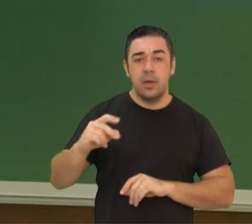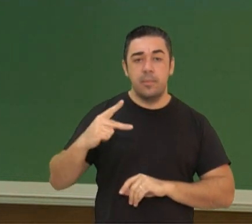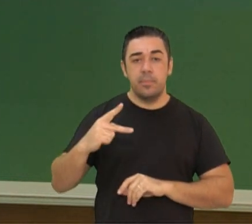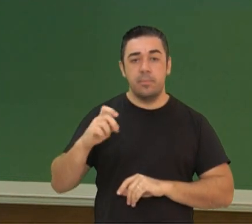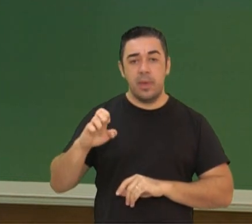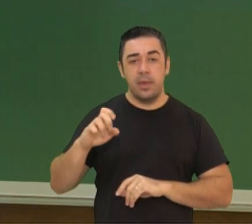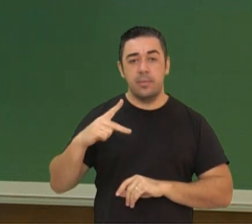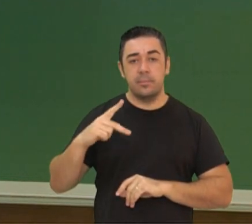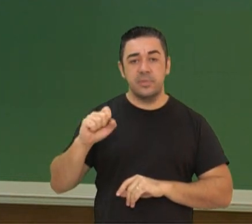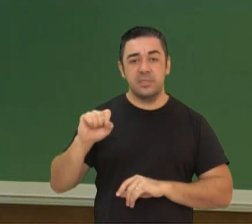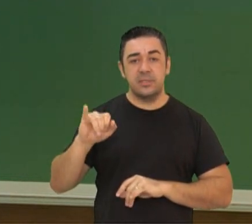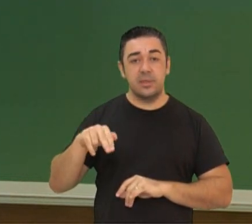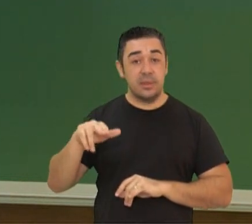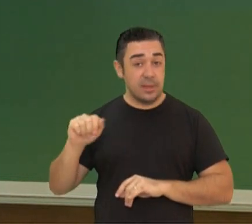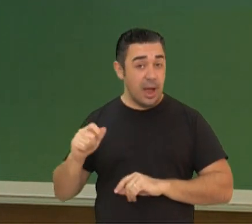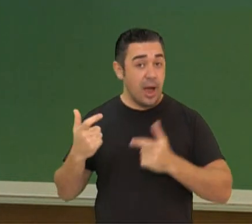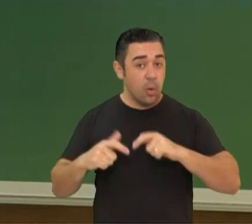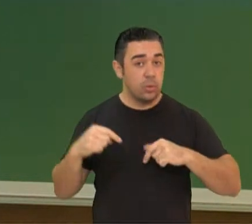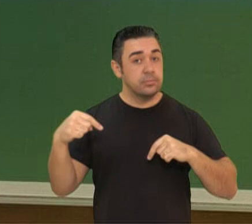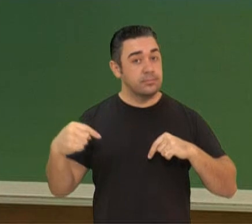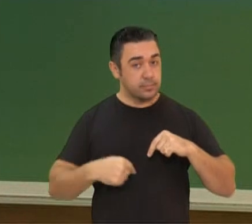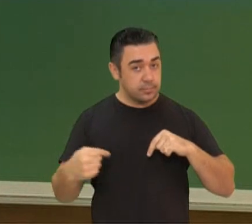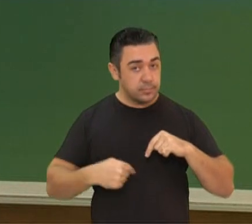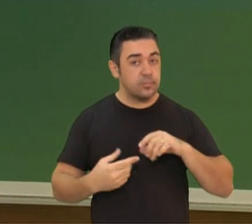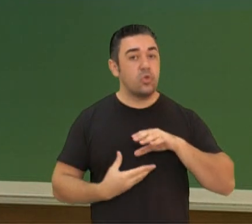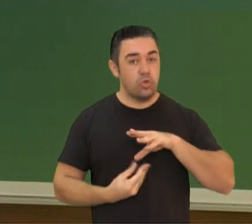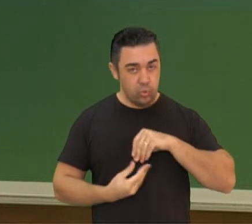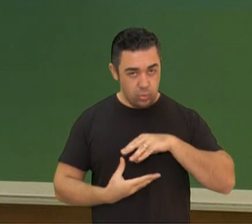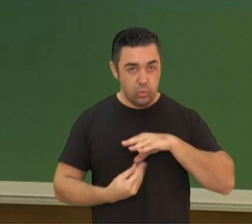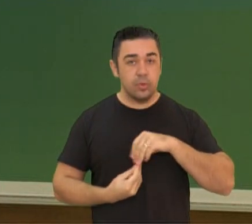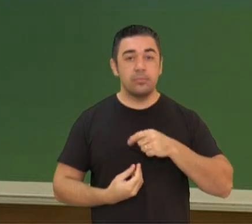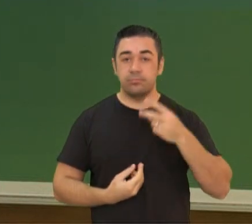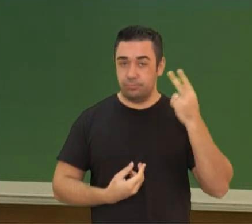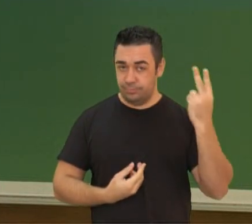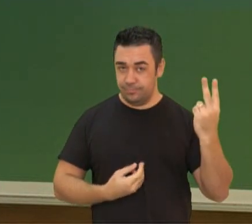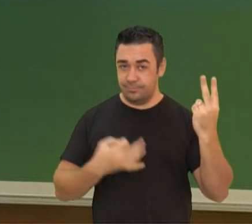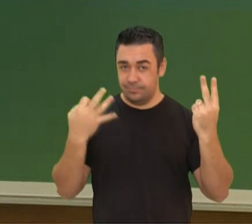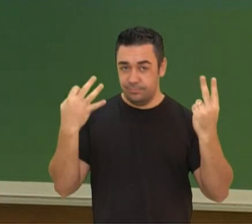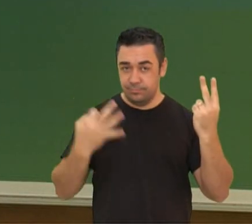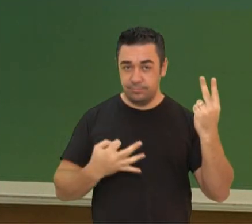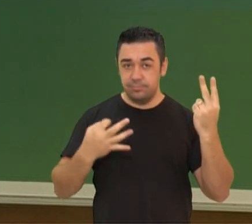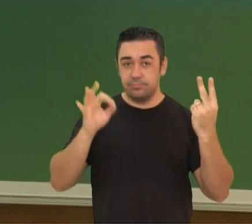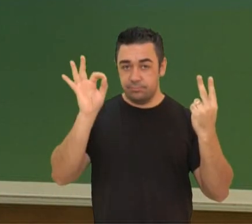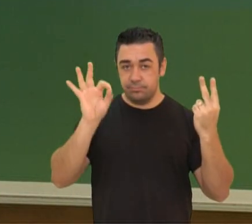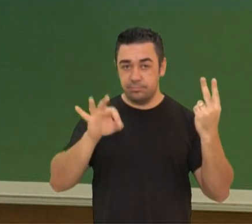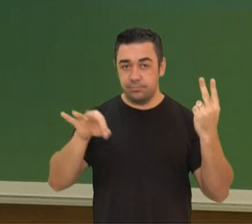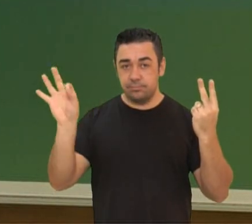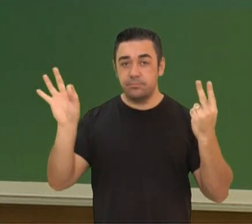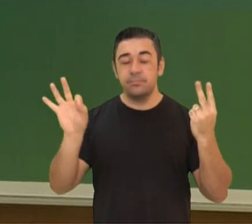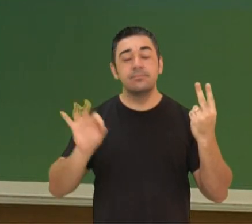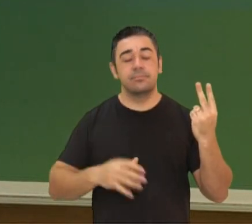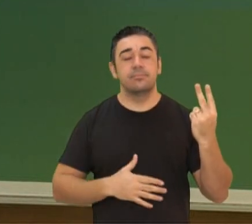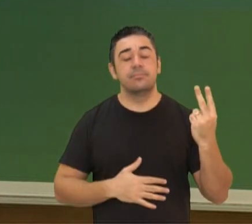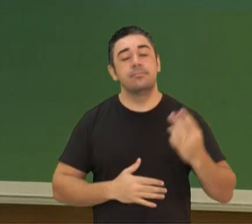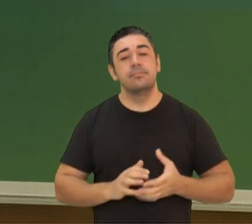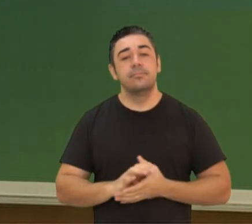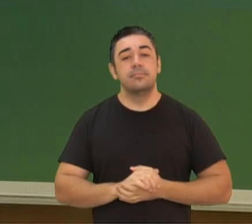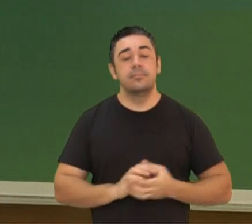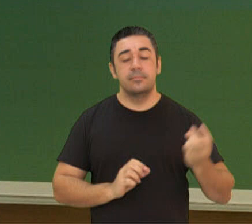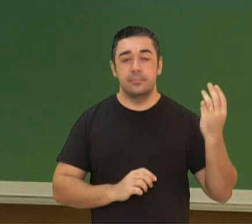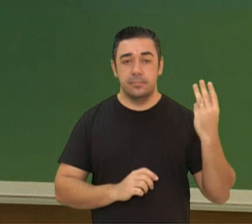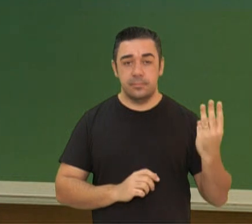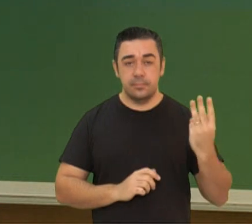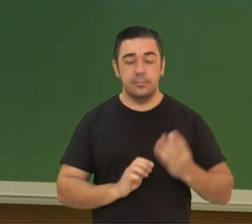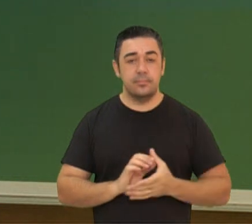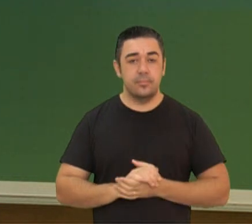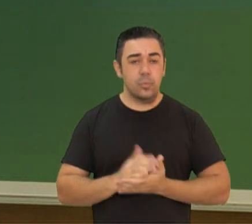nós vimos que ela é produzida lá no estômago. Então, esse sim é um fenômeno que acontece no estômago, tá? O